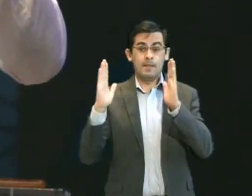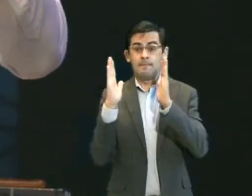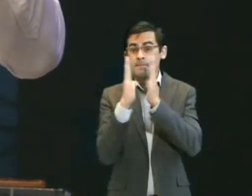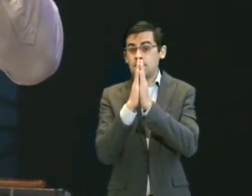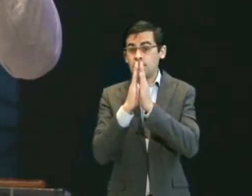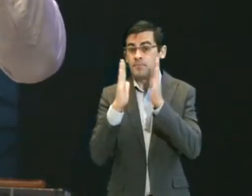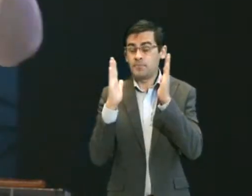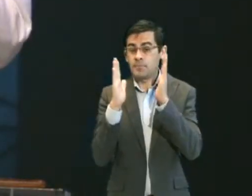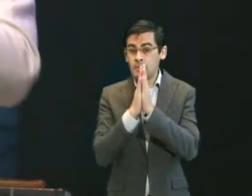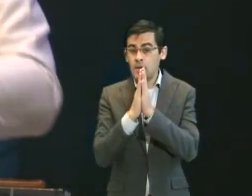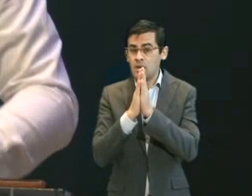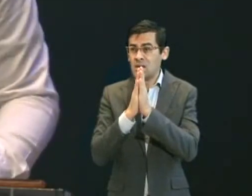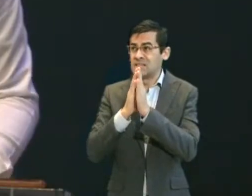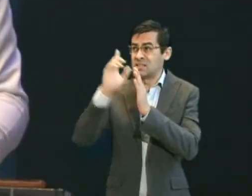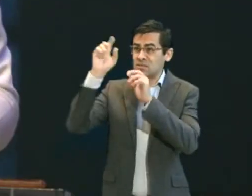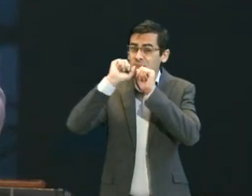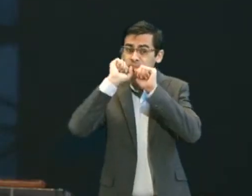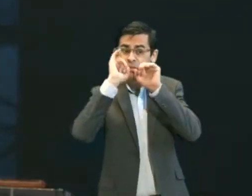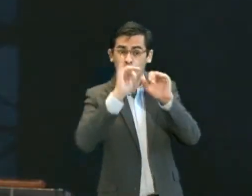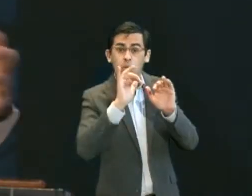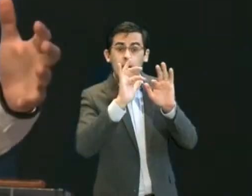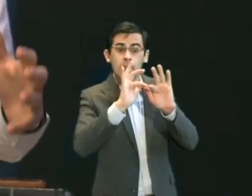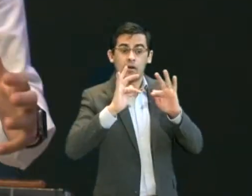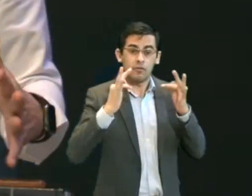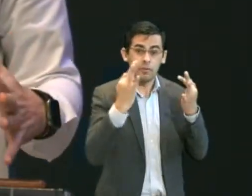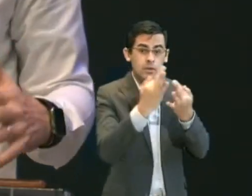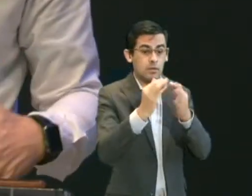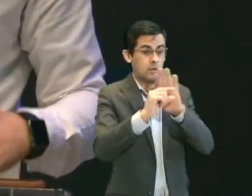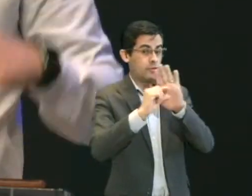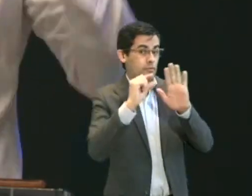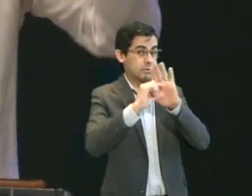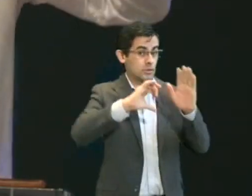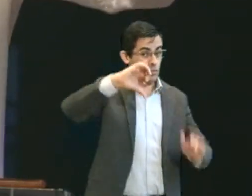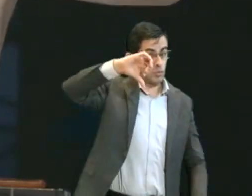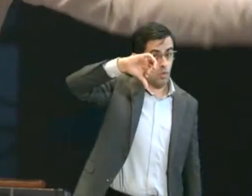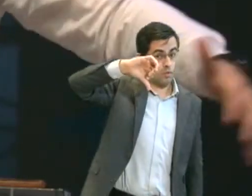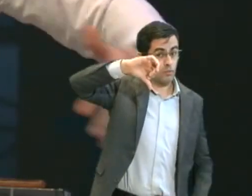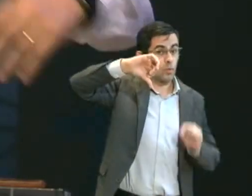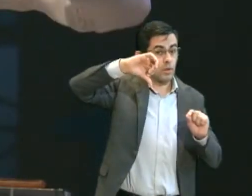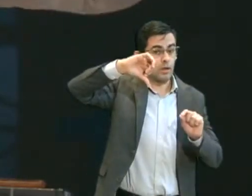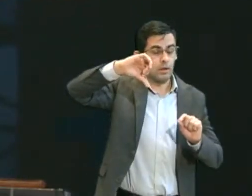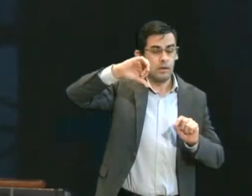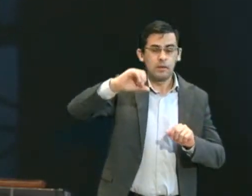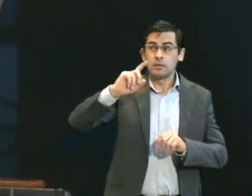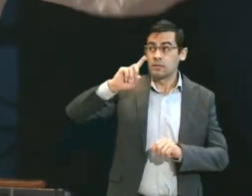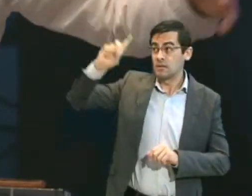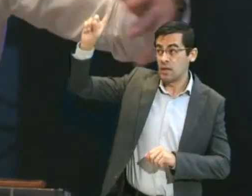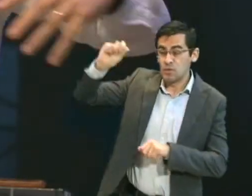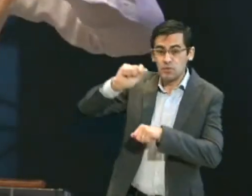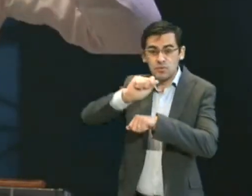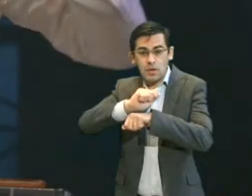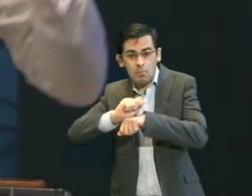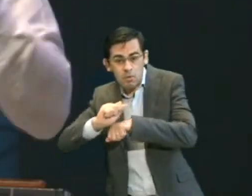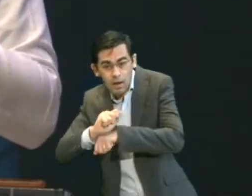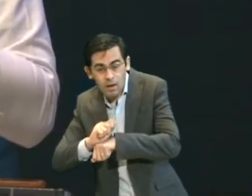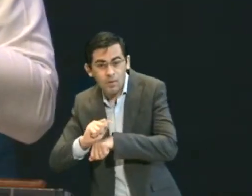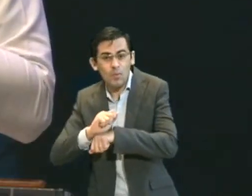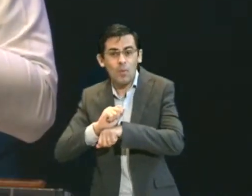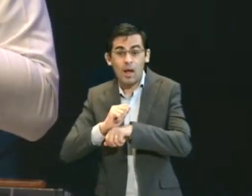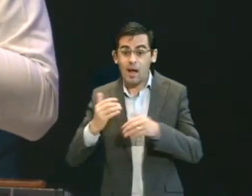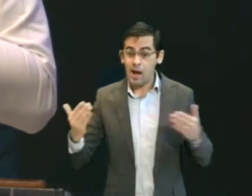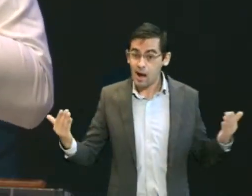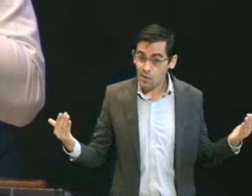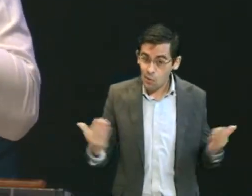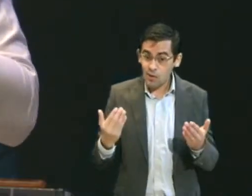bênção familiar. E o versículo 9 vai falar do Deus de Abraão, do Deus de Isaac, do Deus